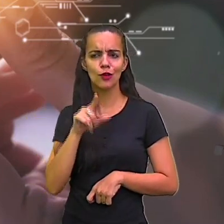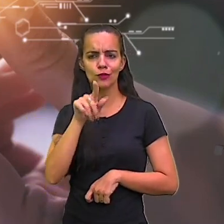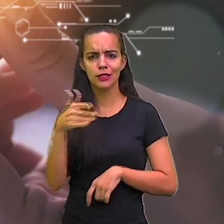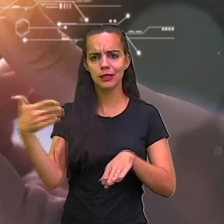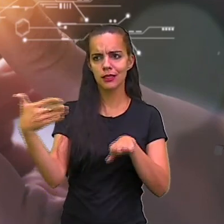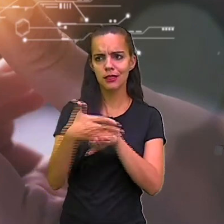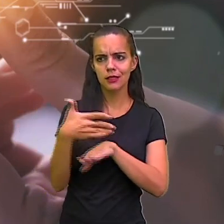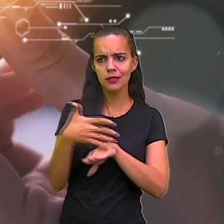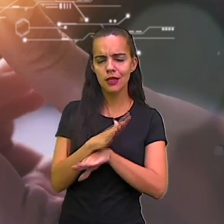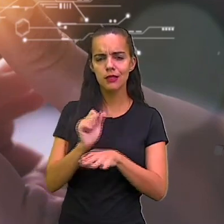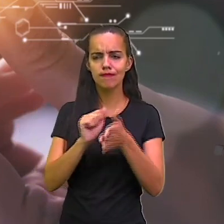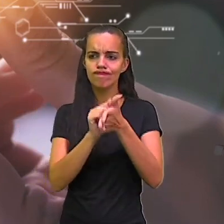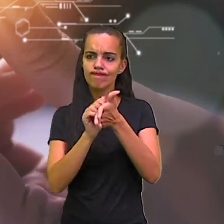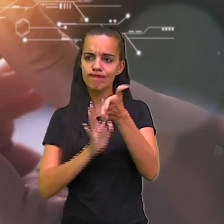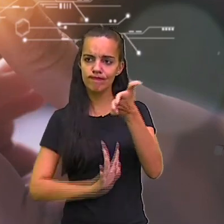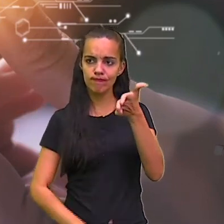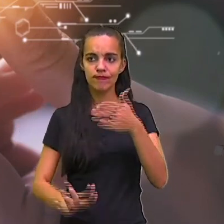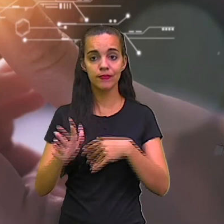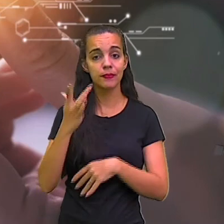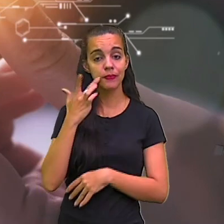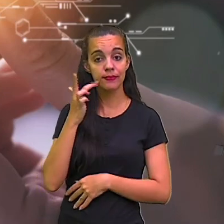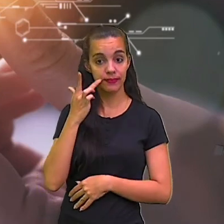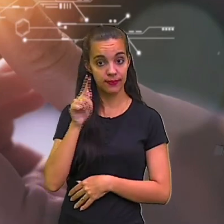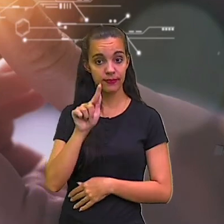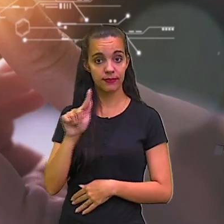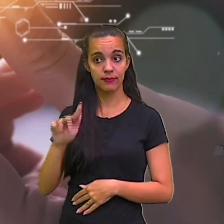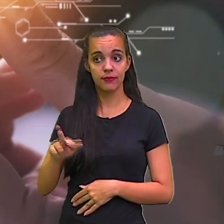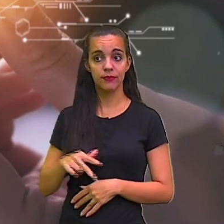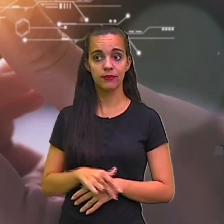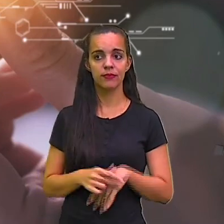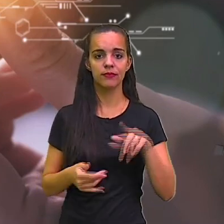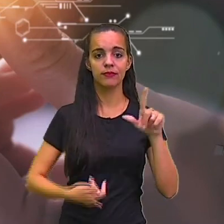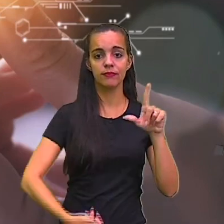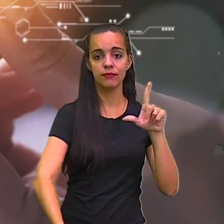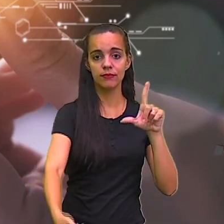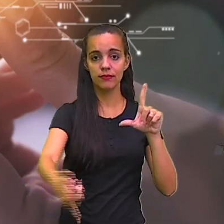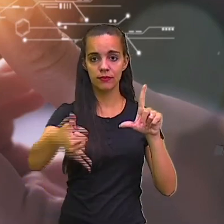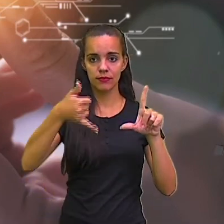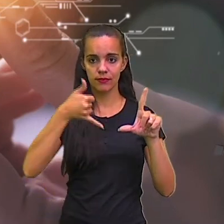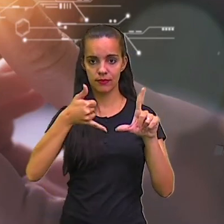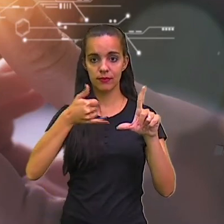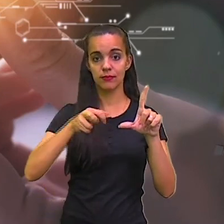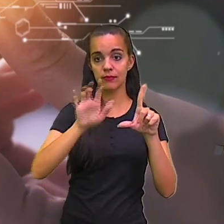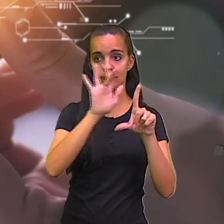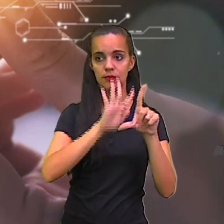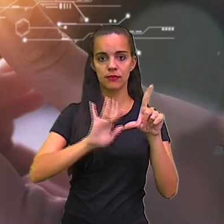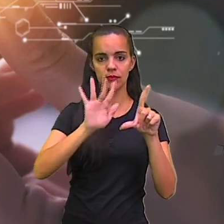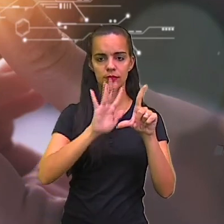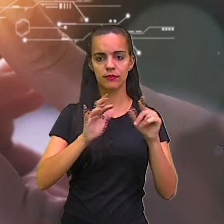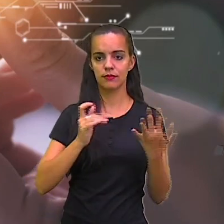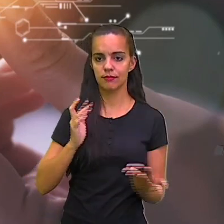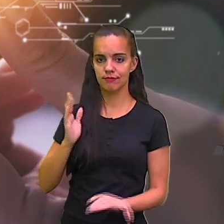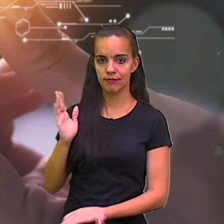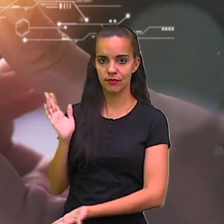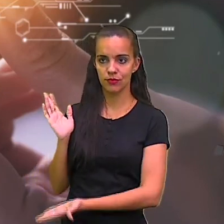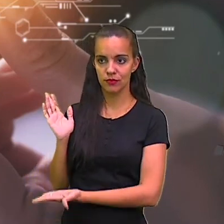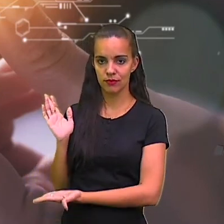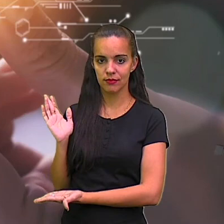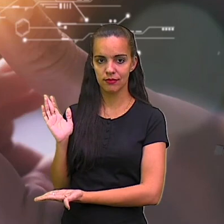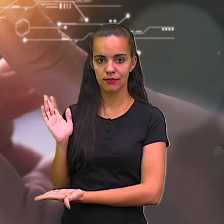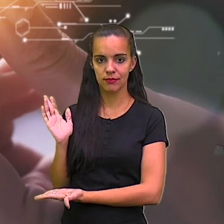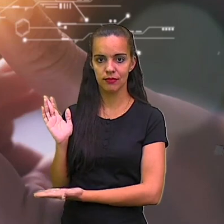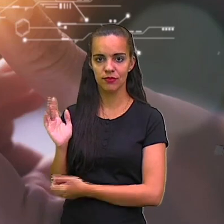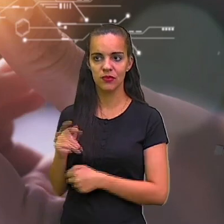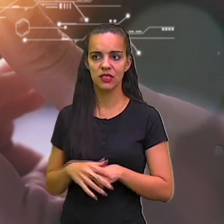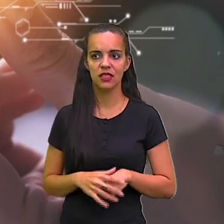vocês acessarem as nossas atividades na plataforma smed de ver a contar a câmera do seu celular para o QR Code que aparece no